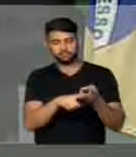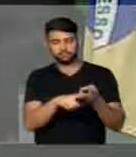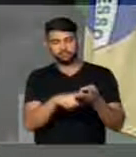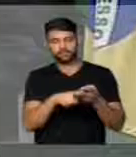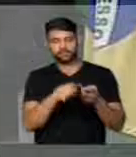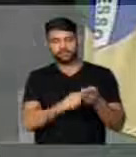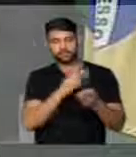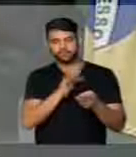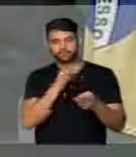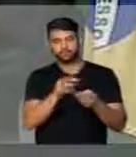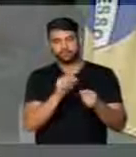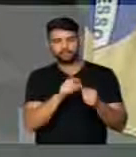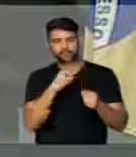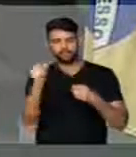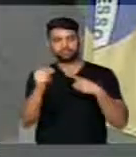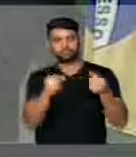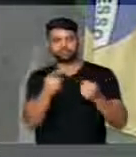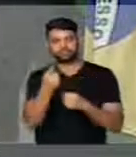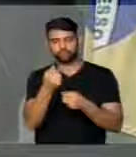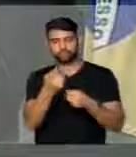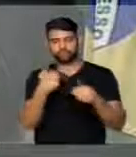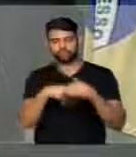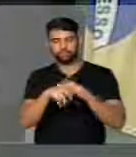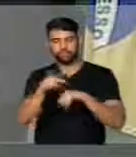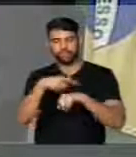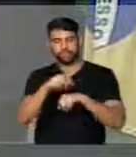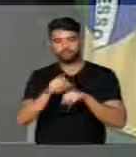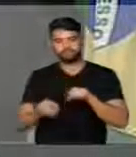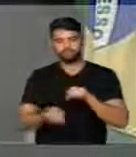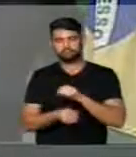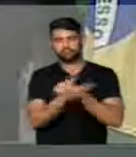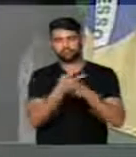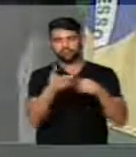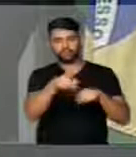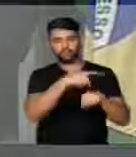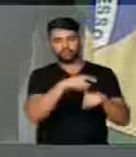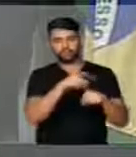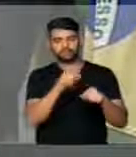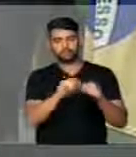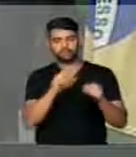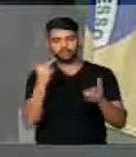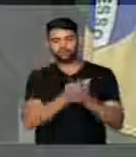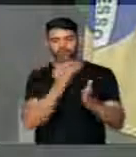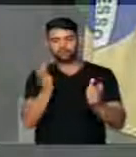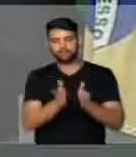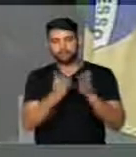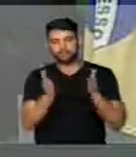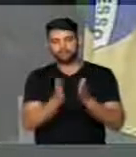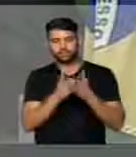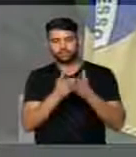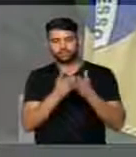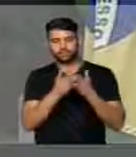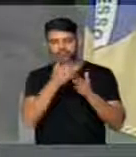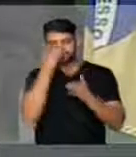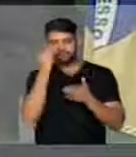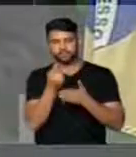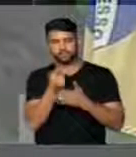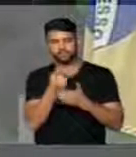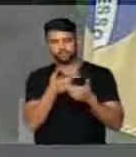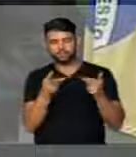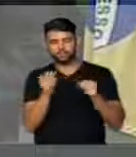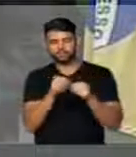Isso gerou a fuga de capitais, isso gerou, inclusive, o empobrecimento desses